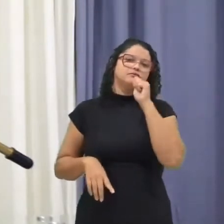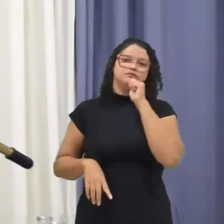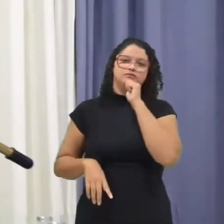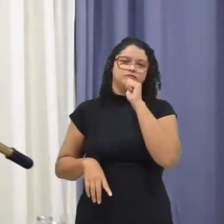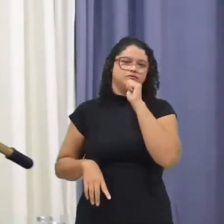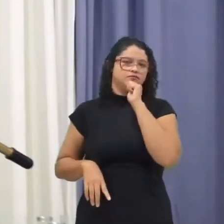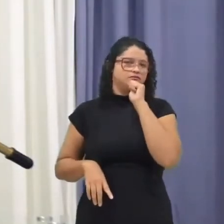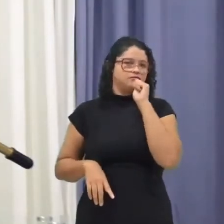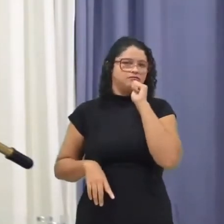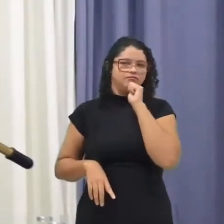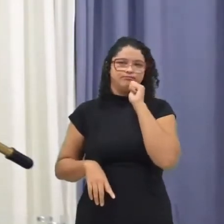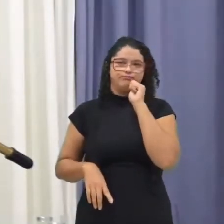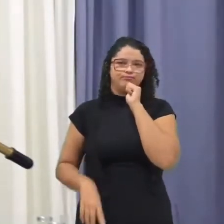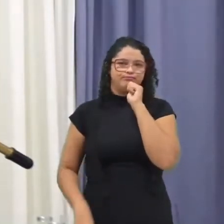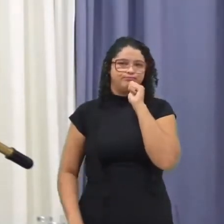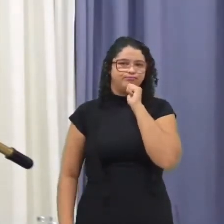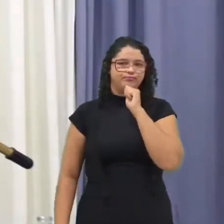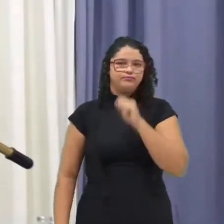certo?